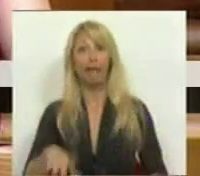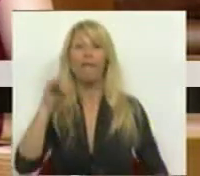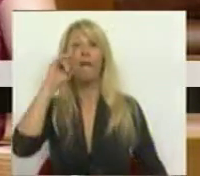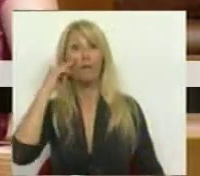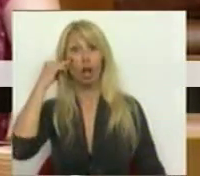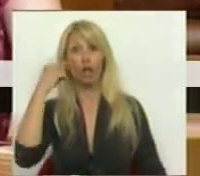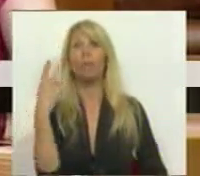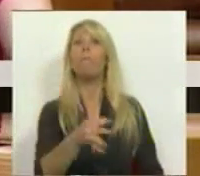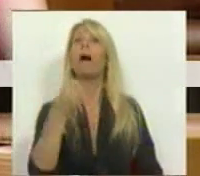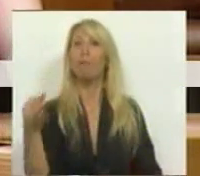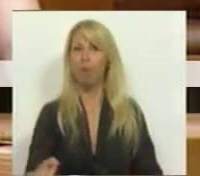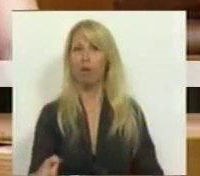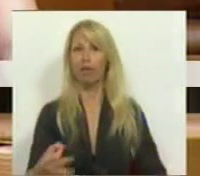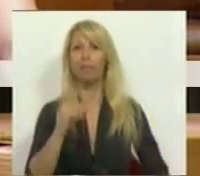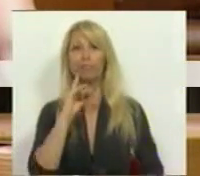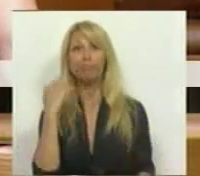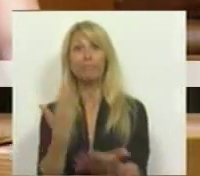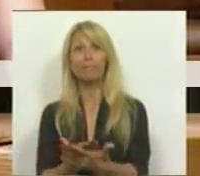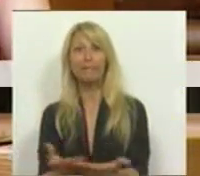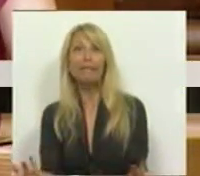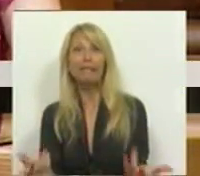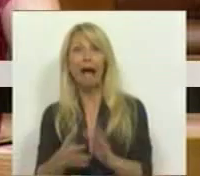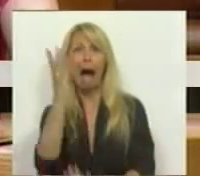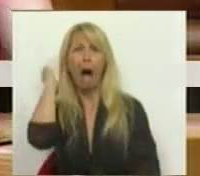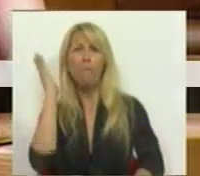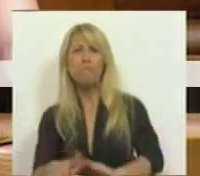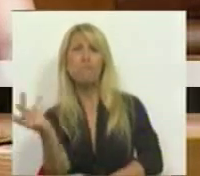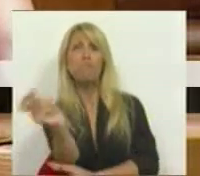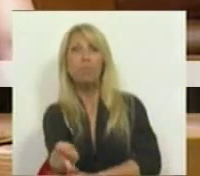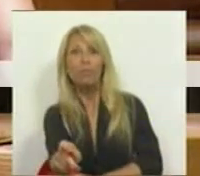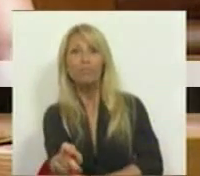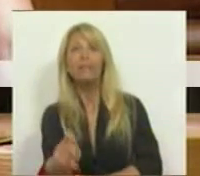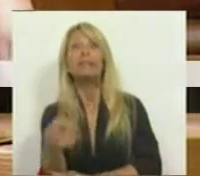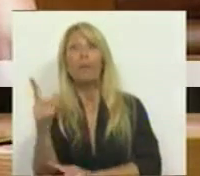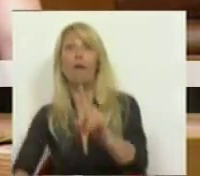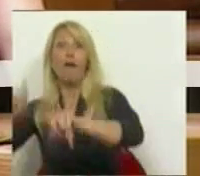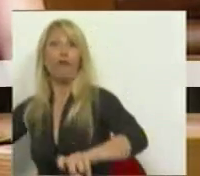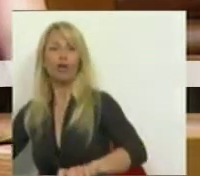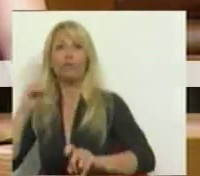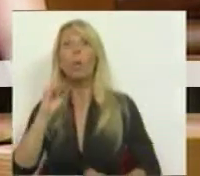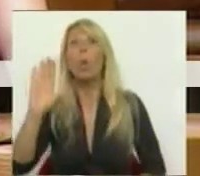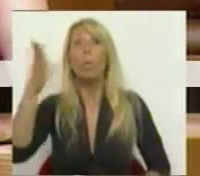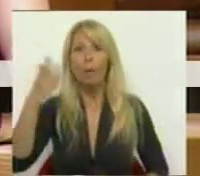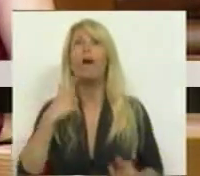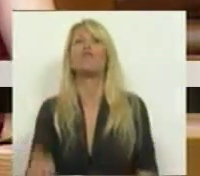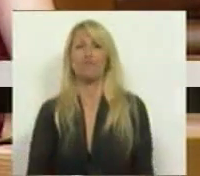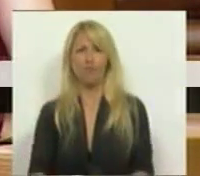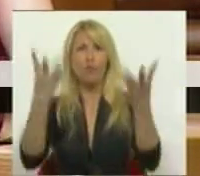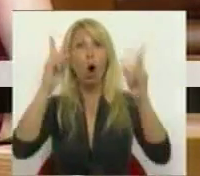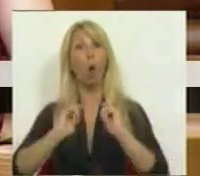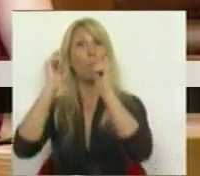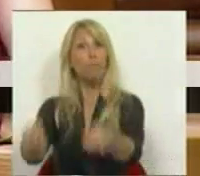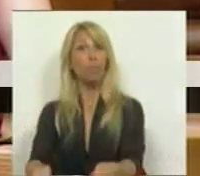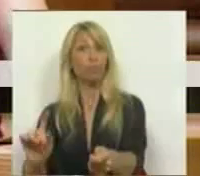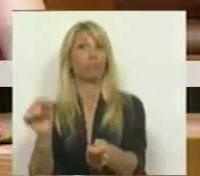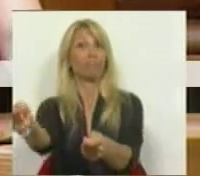as bombas e quiseram fugir dos estilhaços. O primeiro conseguiu, deixou a herdeira, como bem sabemos. Paulo